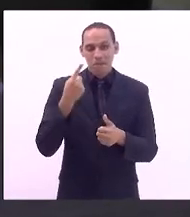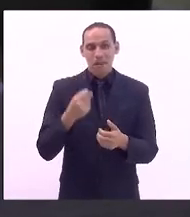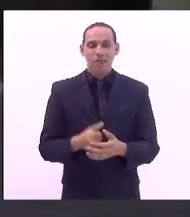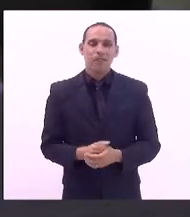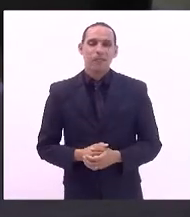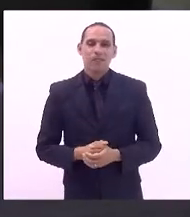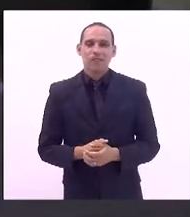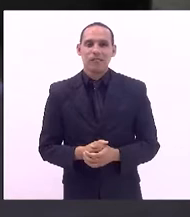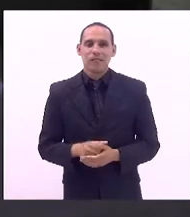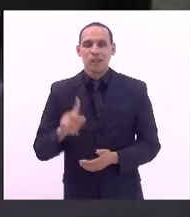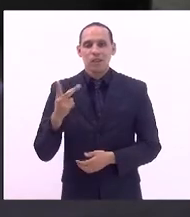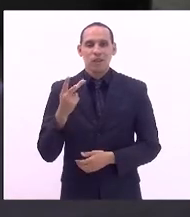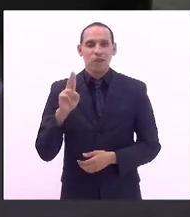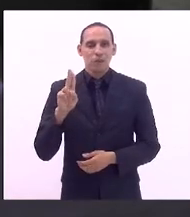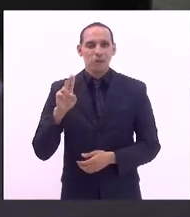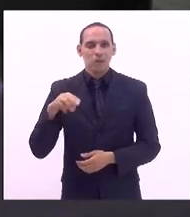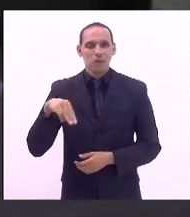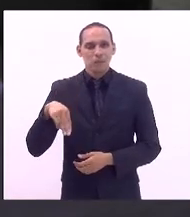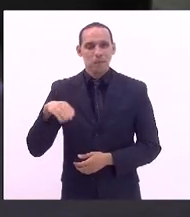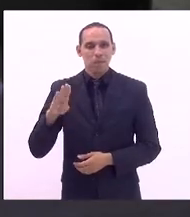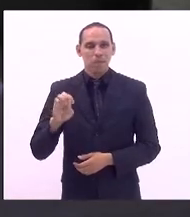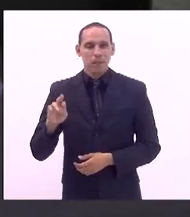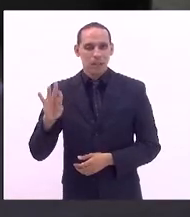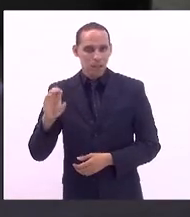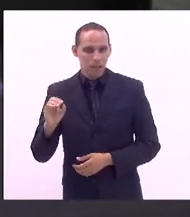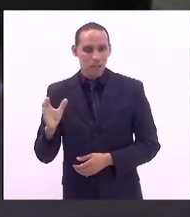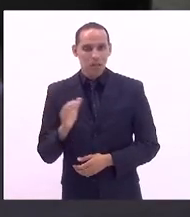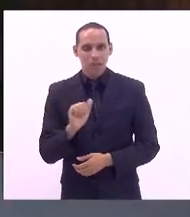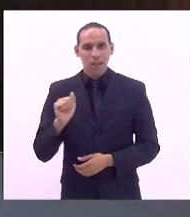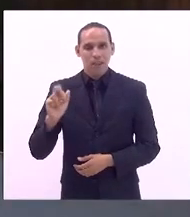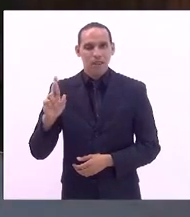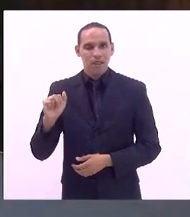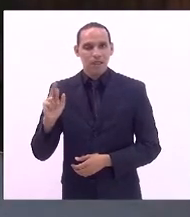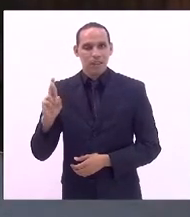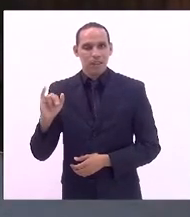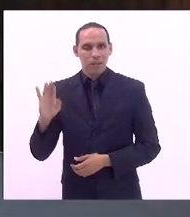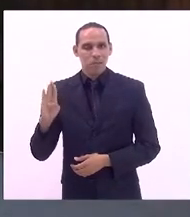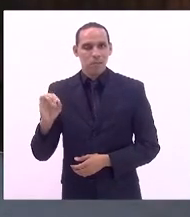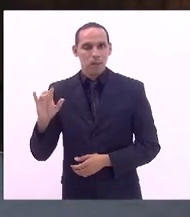para o Humberto Araribóia que é Capelão